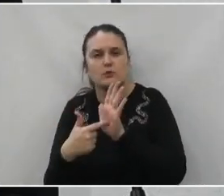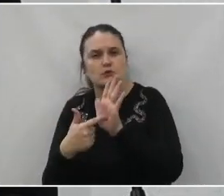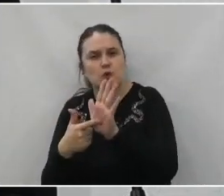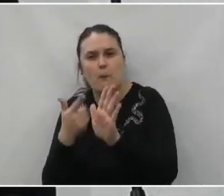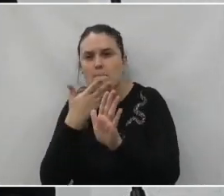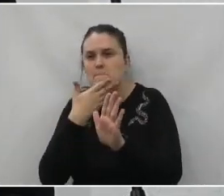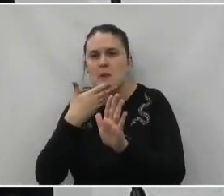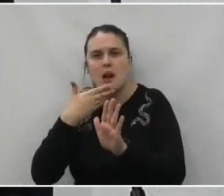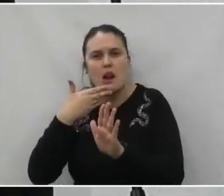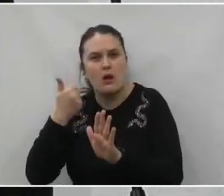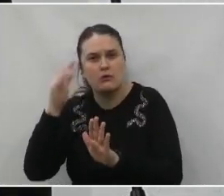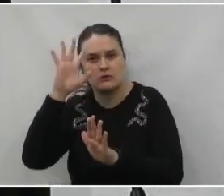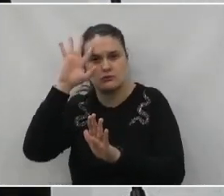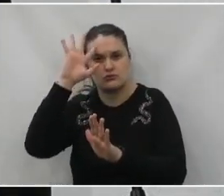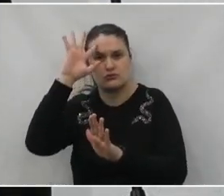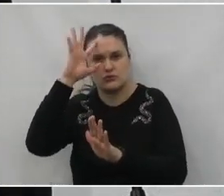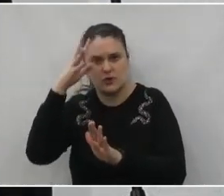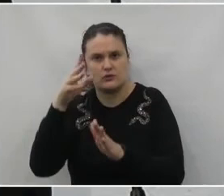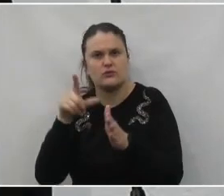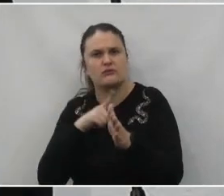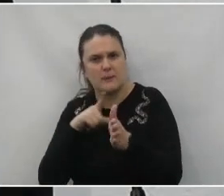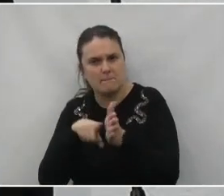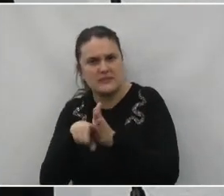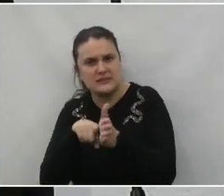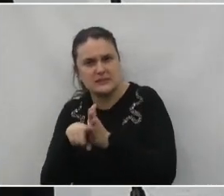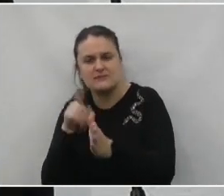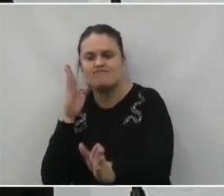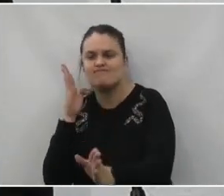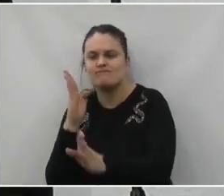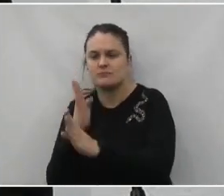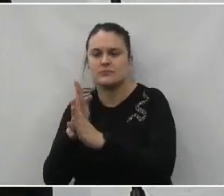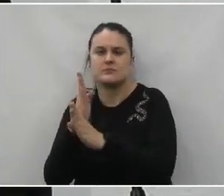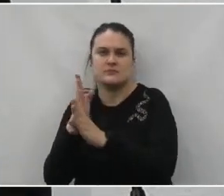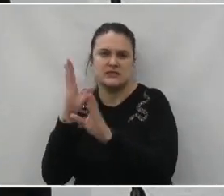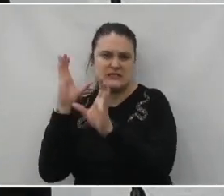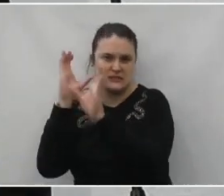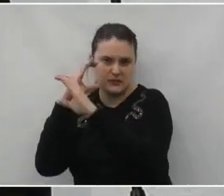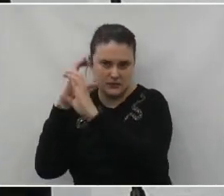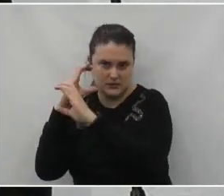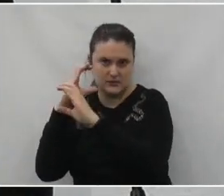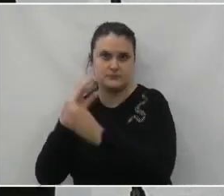melhores resultados com base em evidência científica.